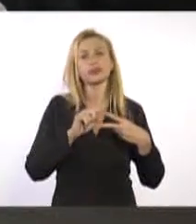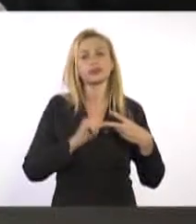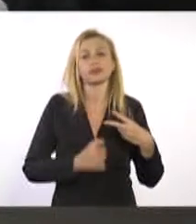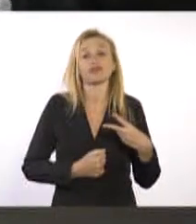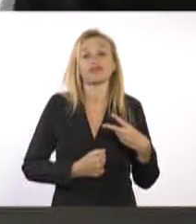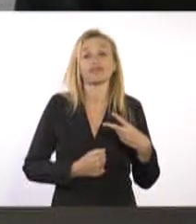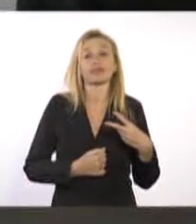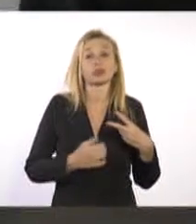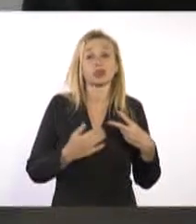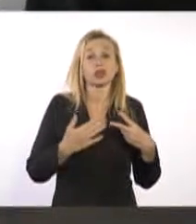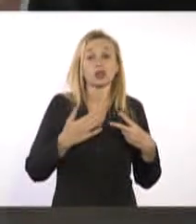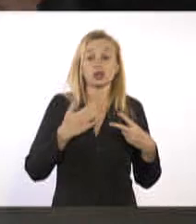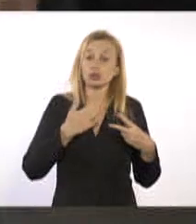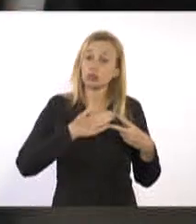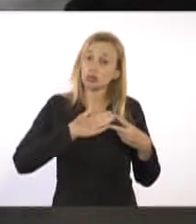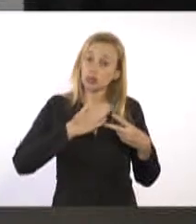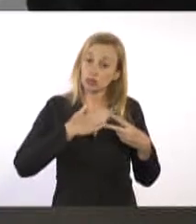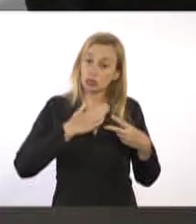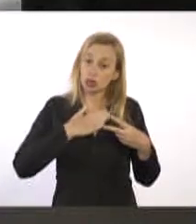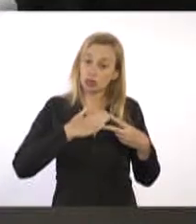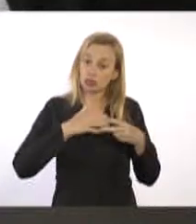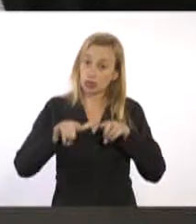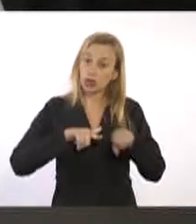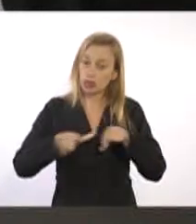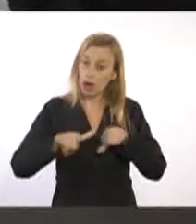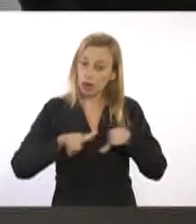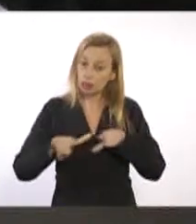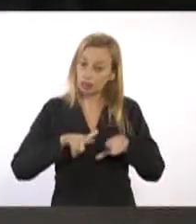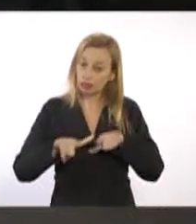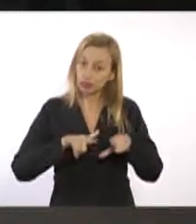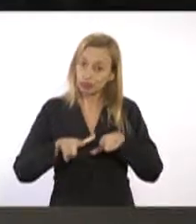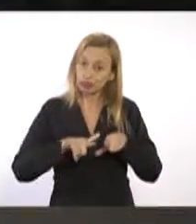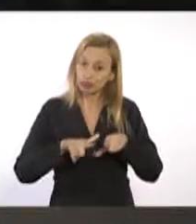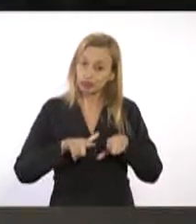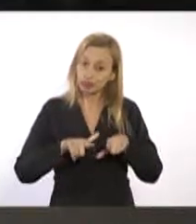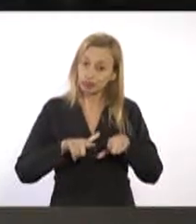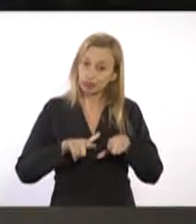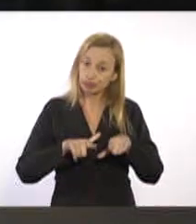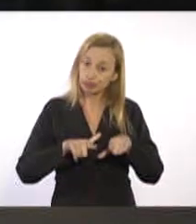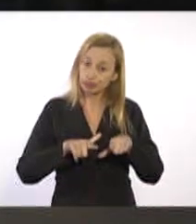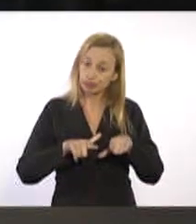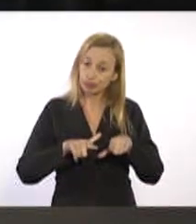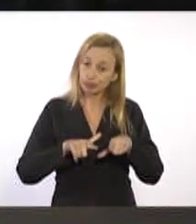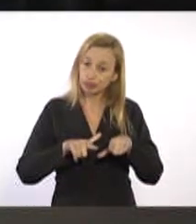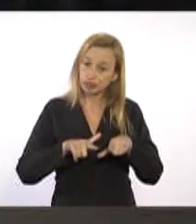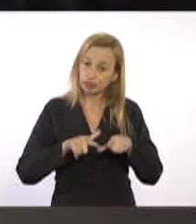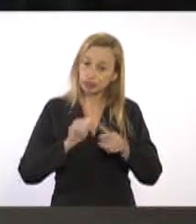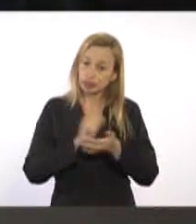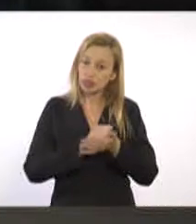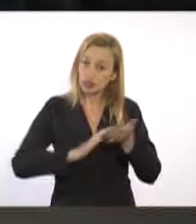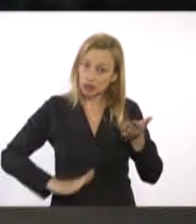minha atividade, que é prerrogativa do mandato,